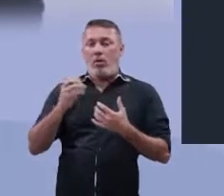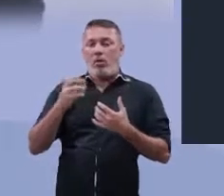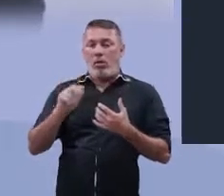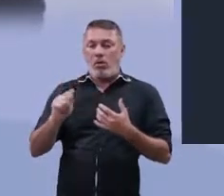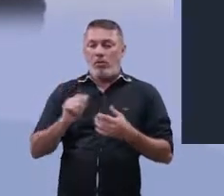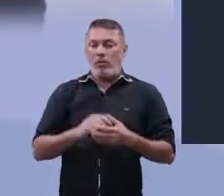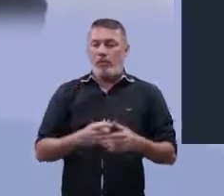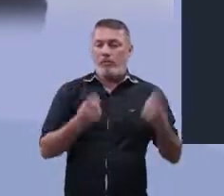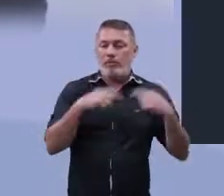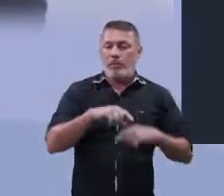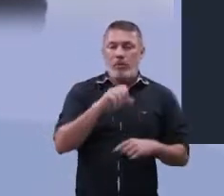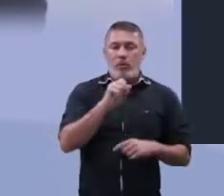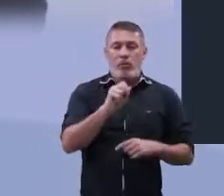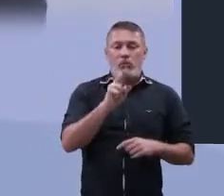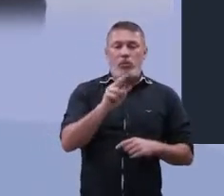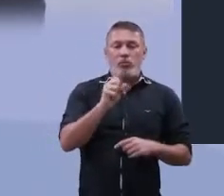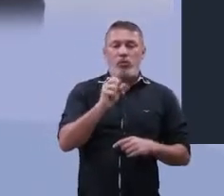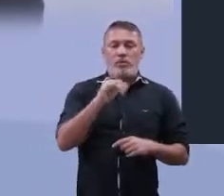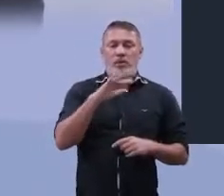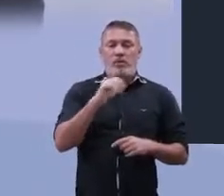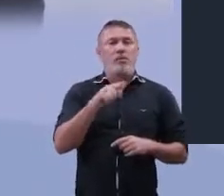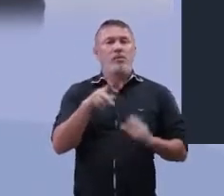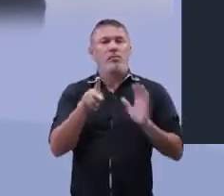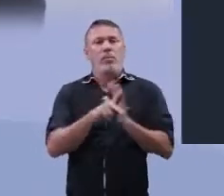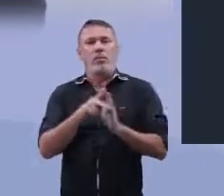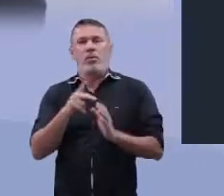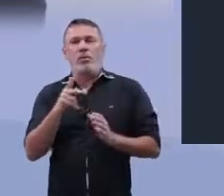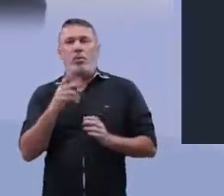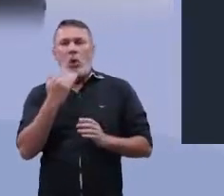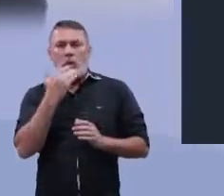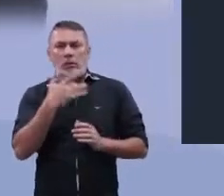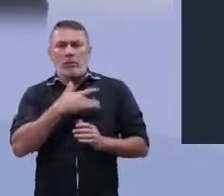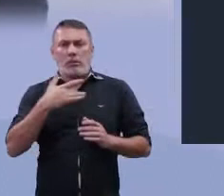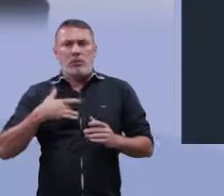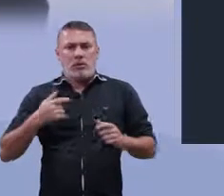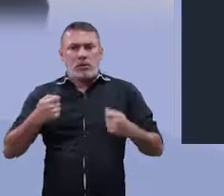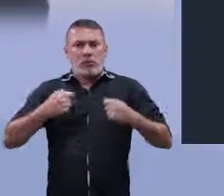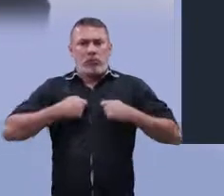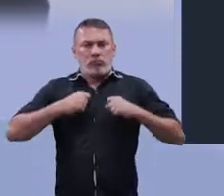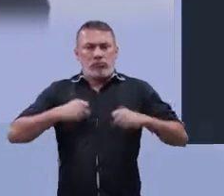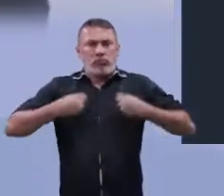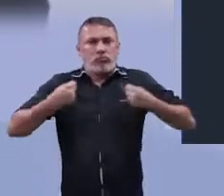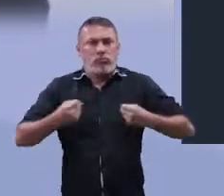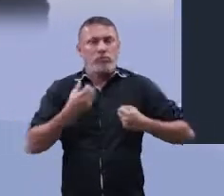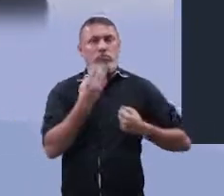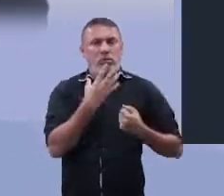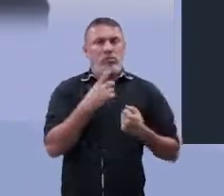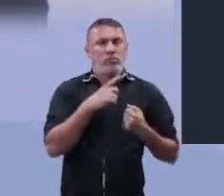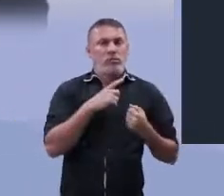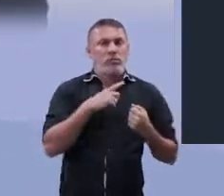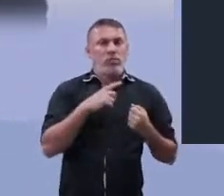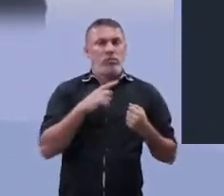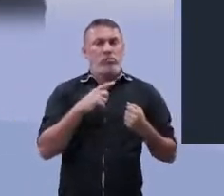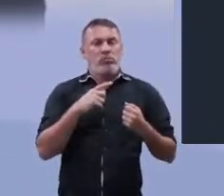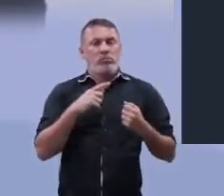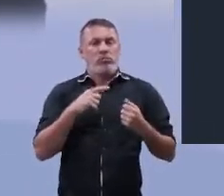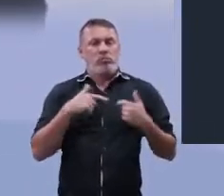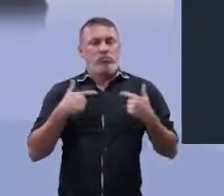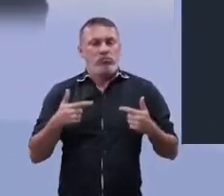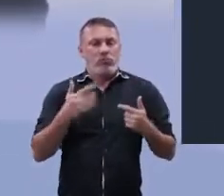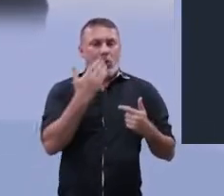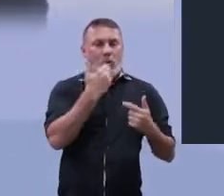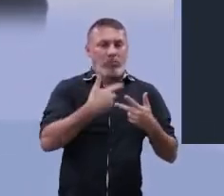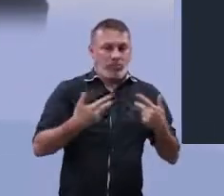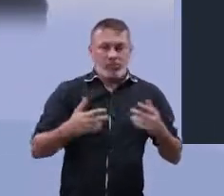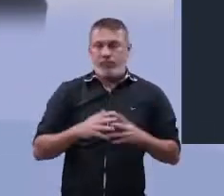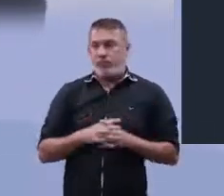Sustância, né, significa energia dos alimentos, né? Ah, tal alimento dá sustância, né? Ele dá muita energia para a